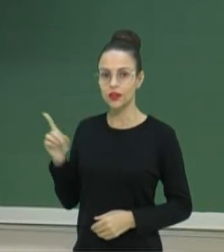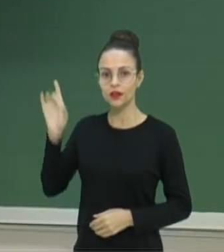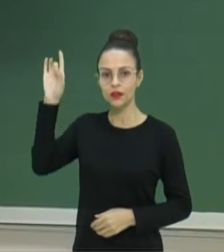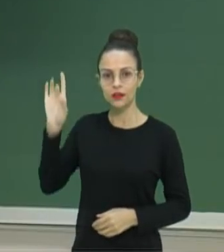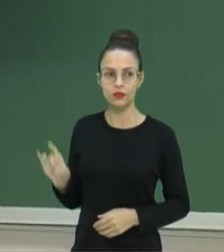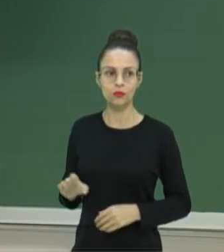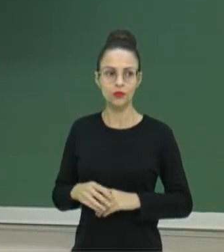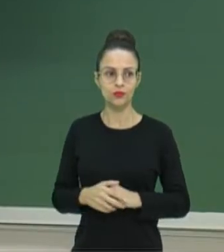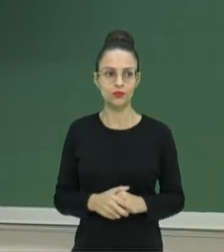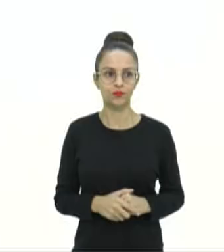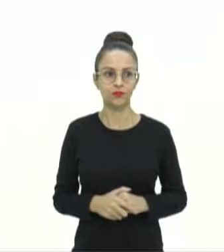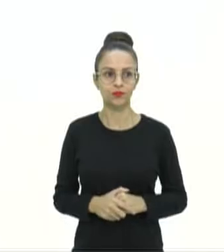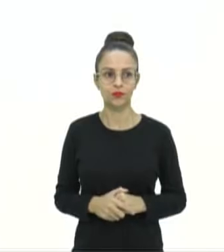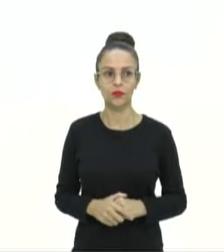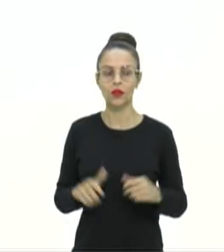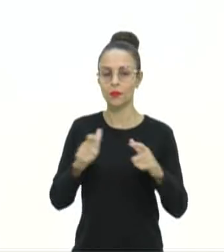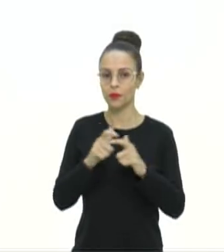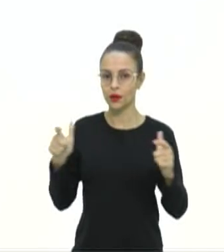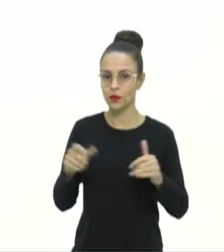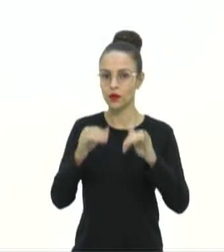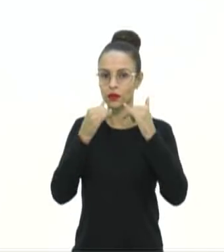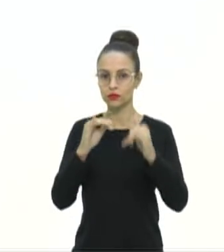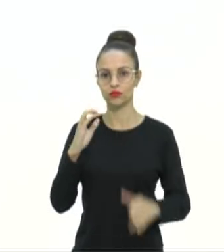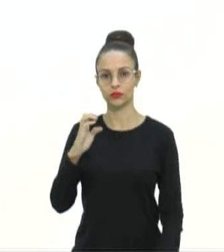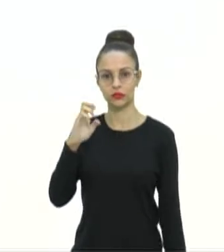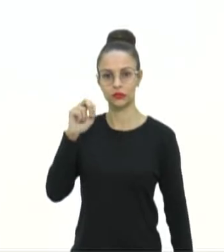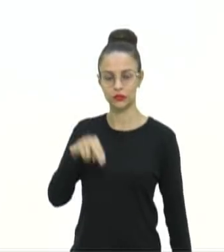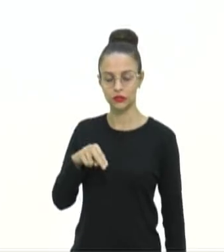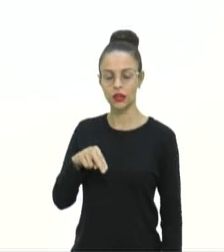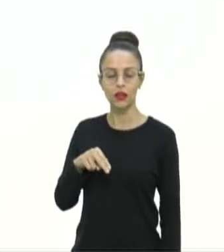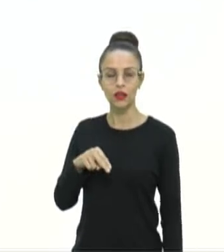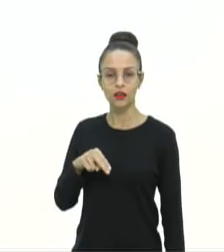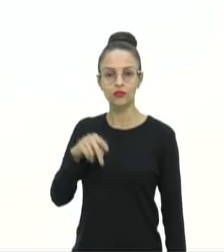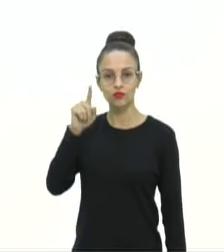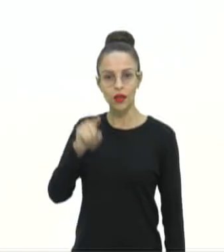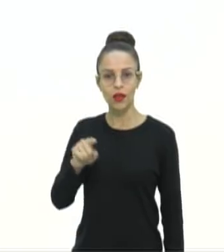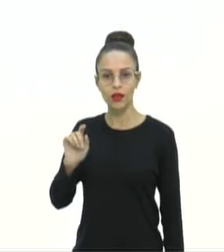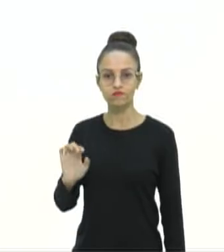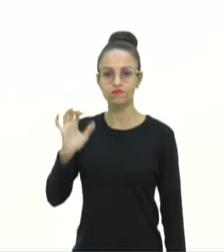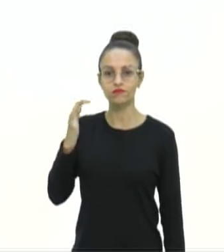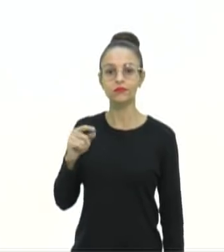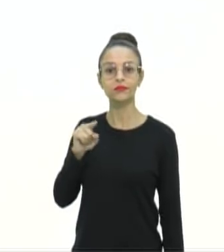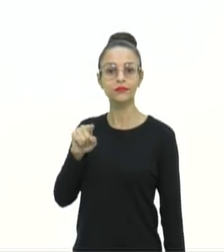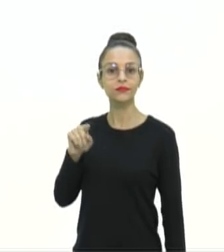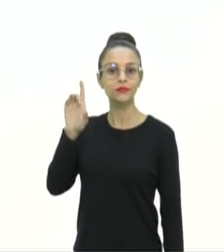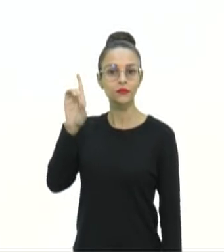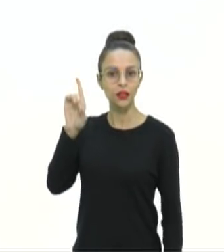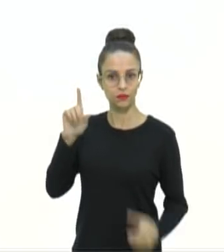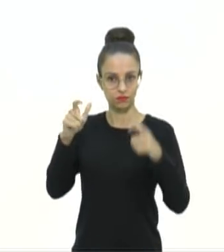uma delas aqui. A maior energia cinética atingida pelo carrinho ocorre no ponto D.